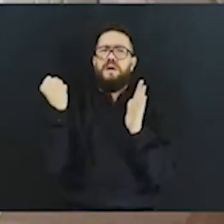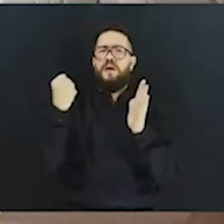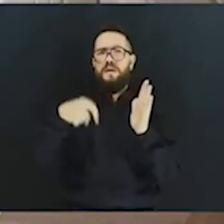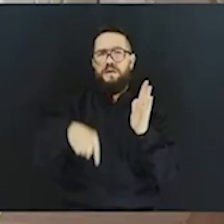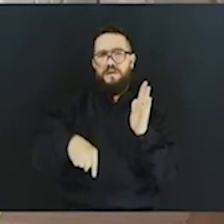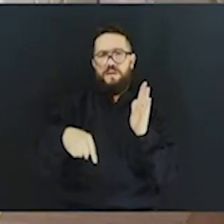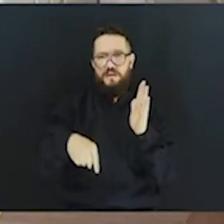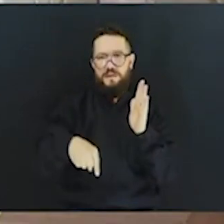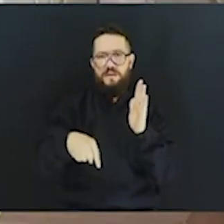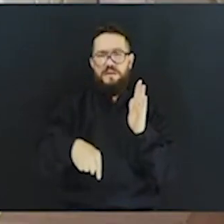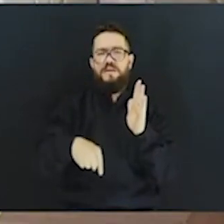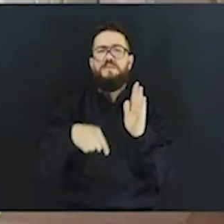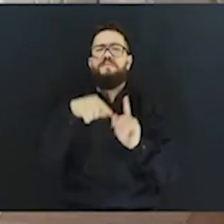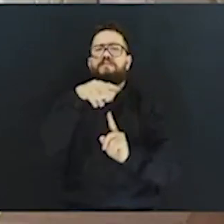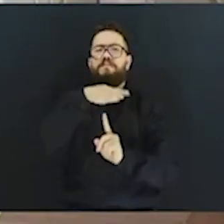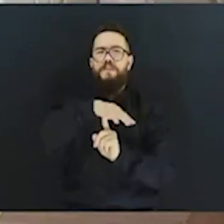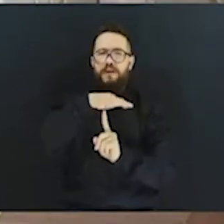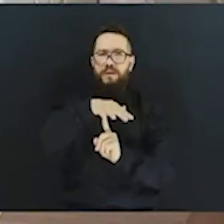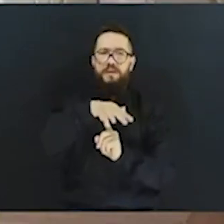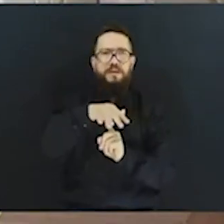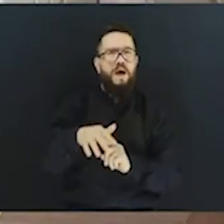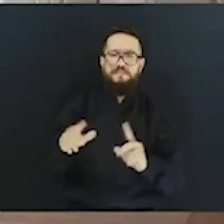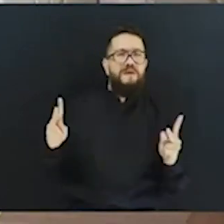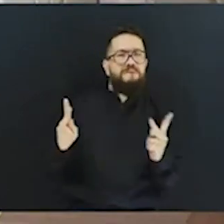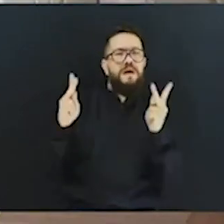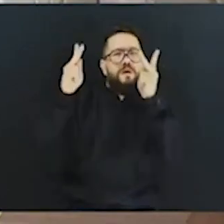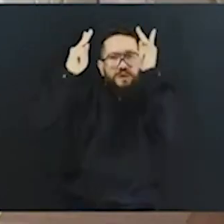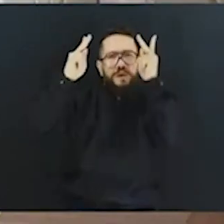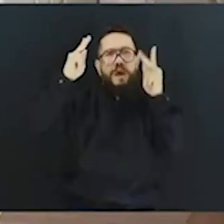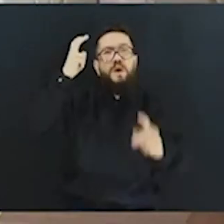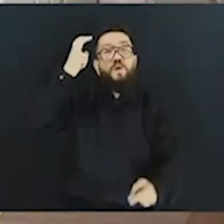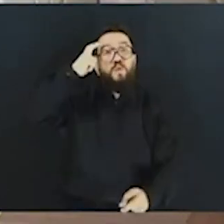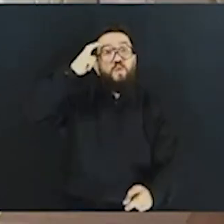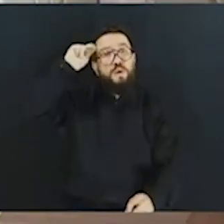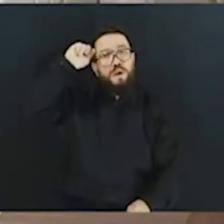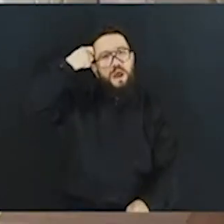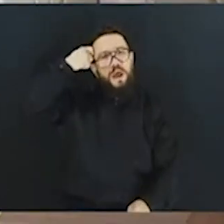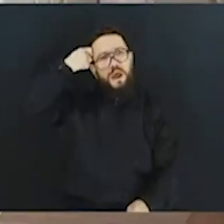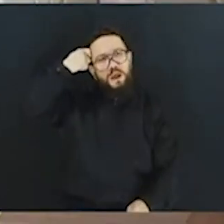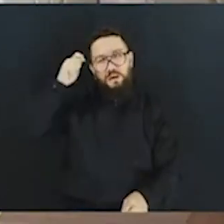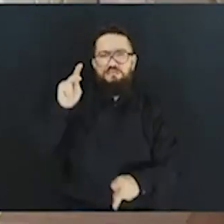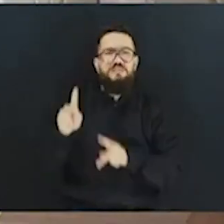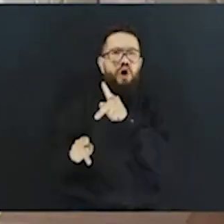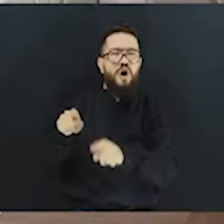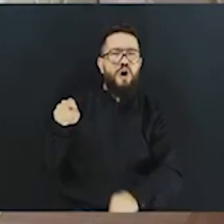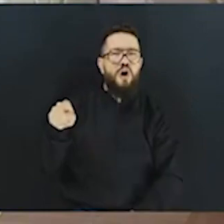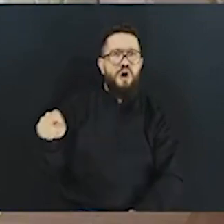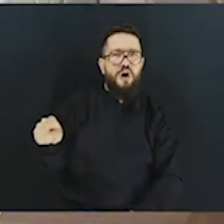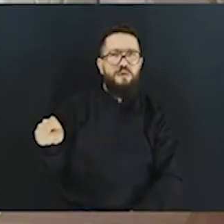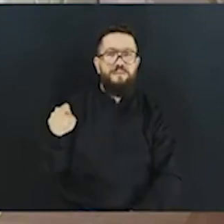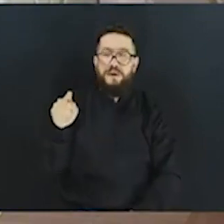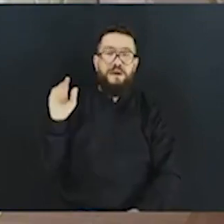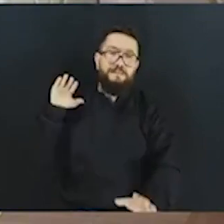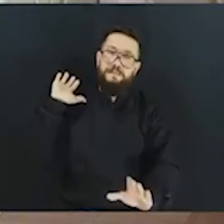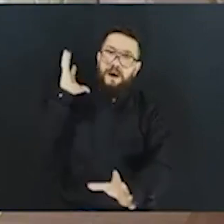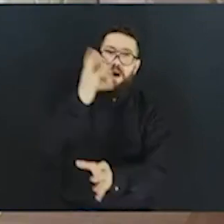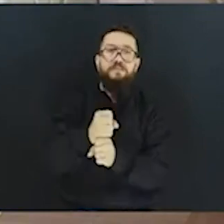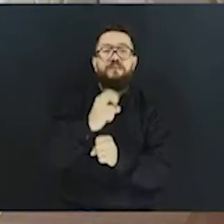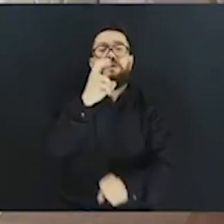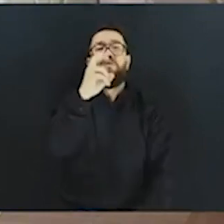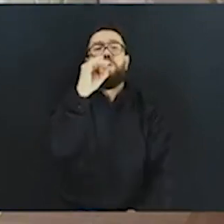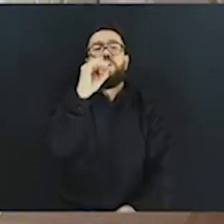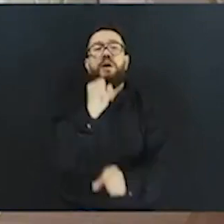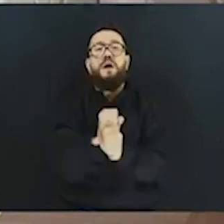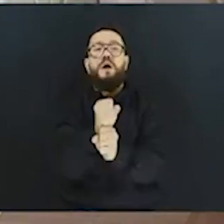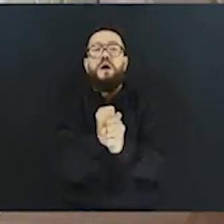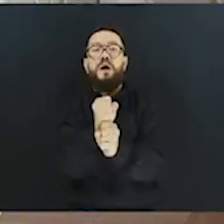diversidade da cultura negra popular e periférica. E enquanto celebramos esses 50 anos de história, eu gostaria também de lembrar e honrar os